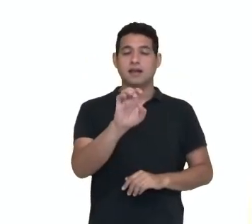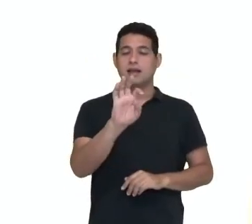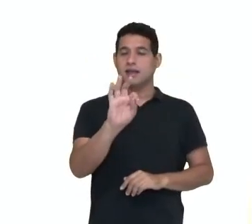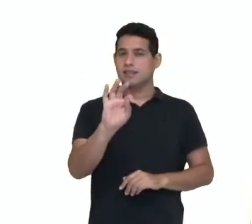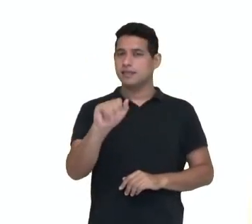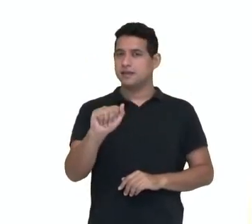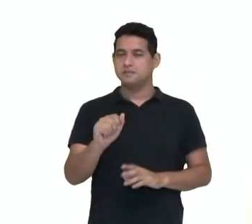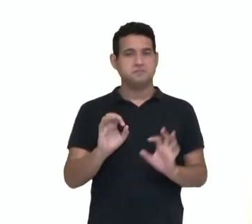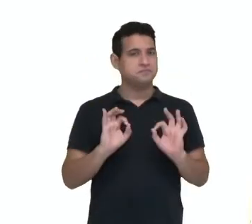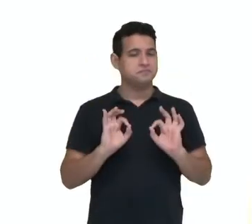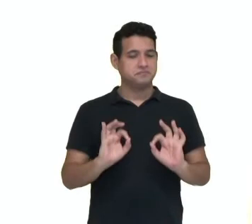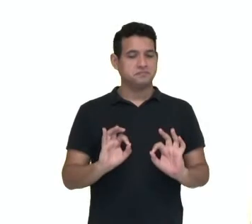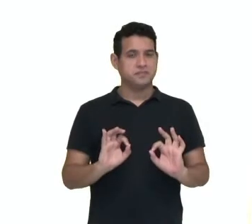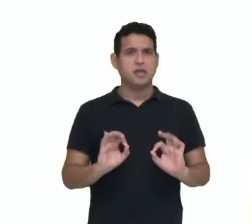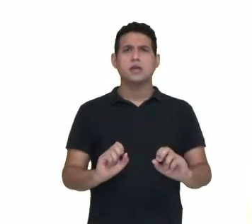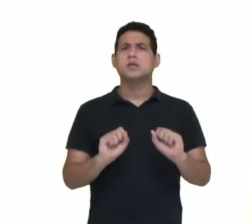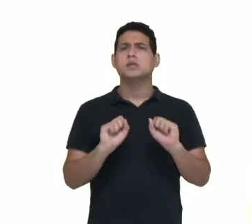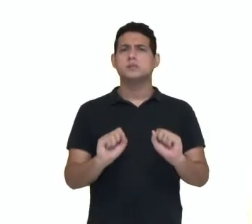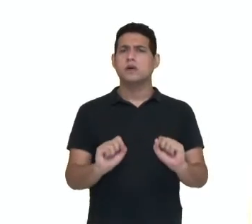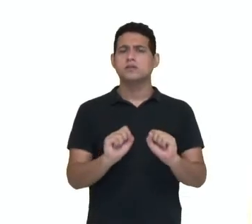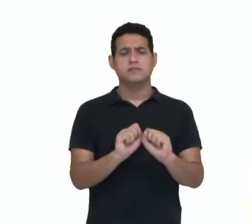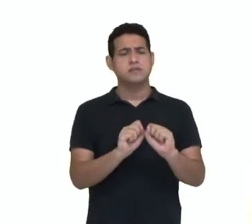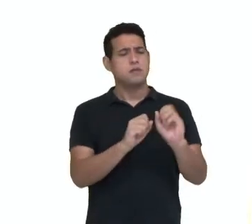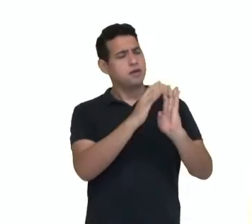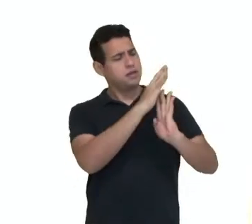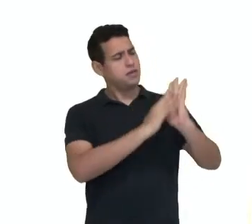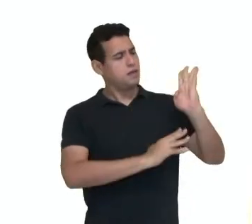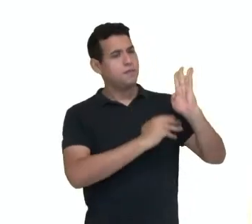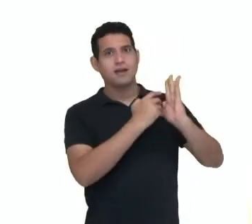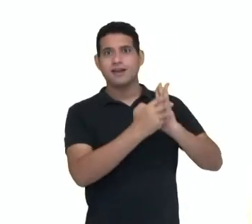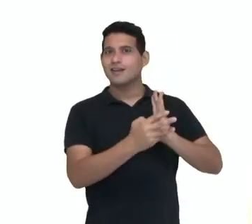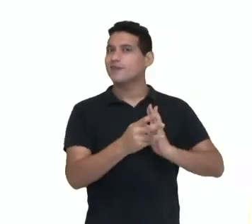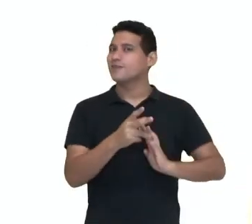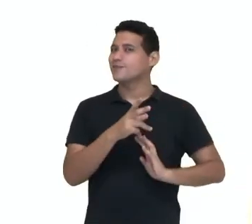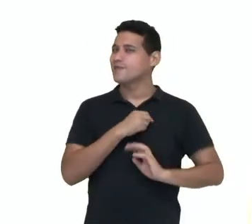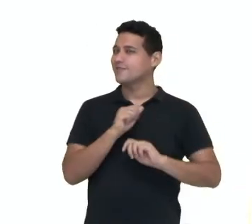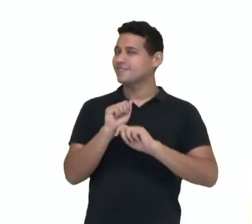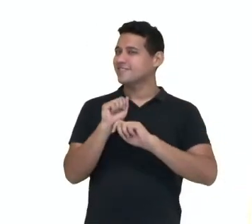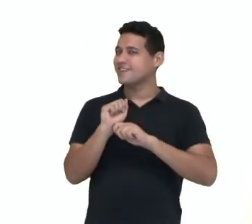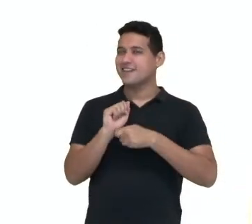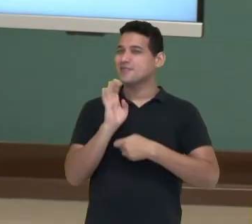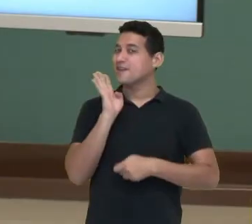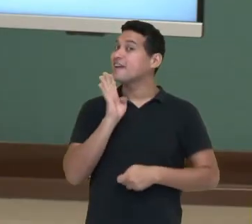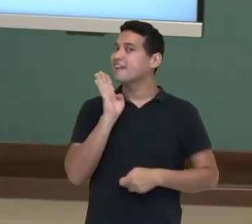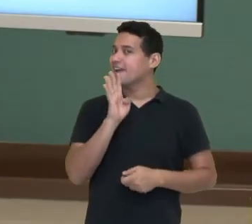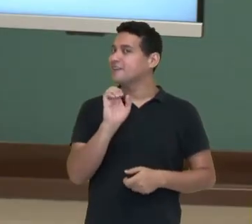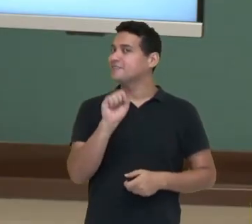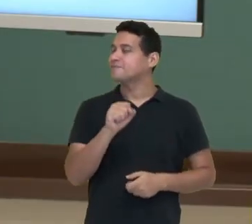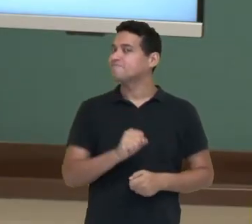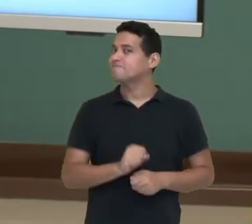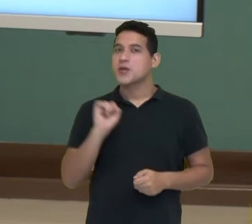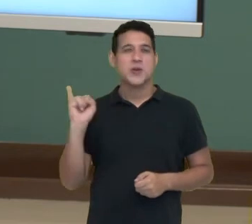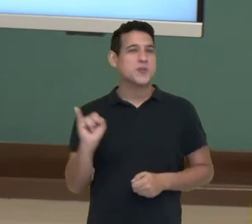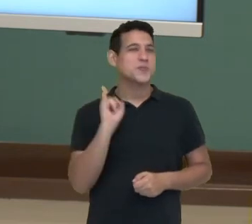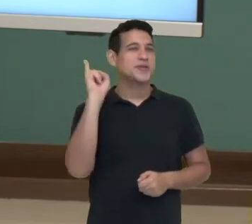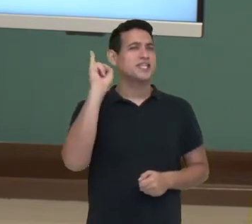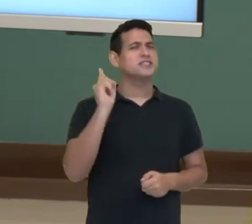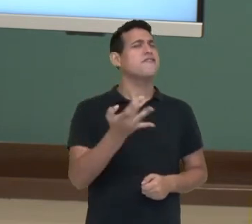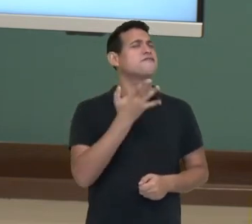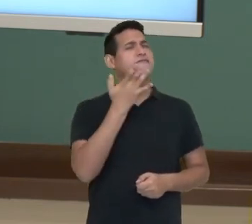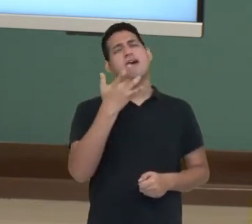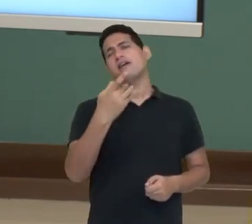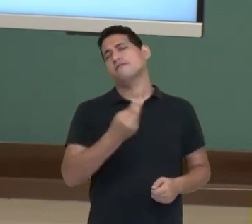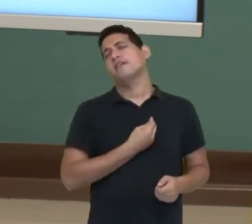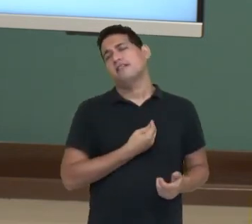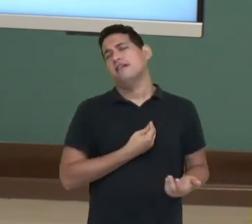reta, muito bem, podemos montar uma tabela. Olha que segredo legal, chave, facilitador